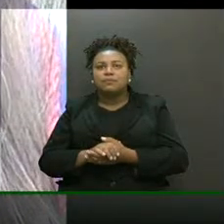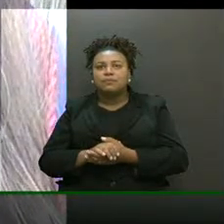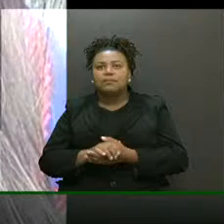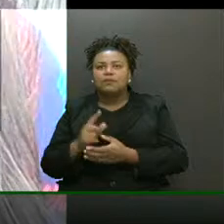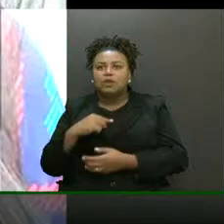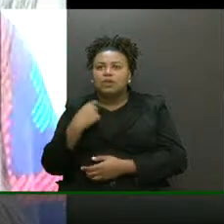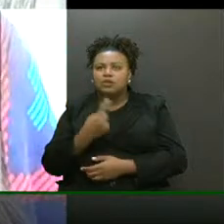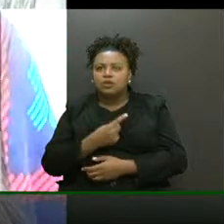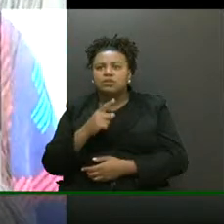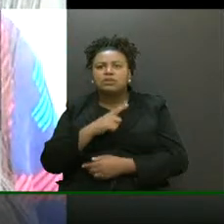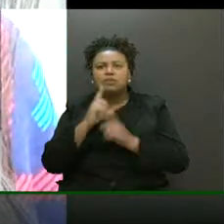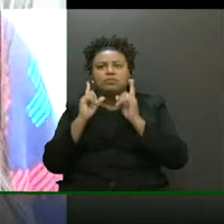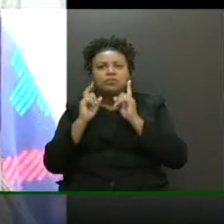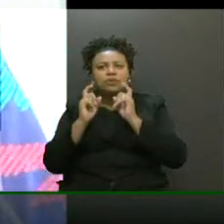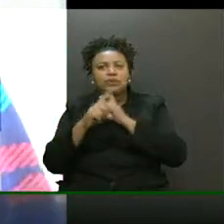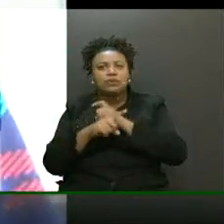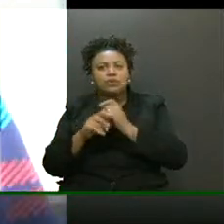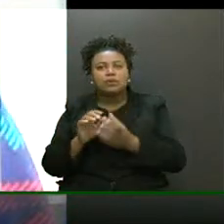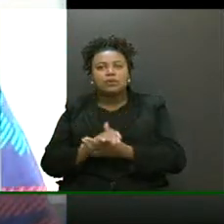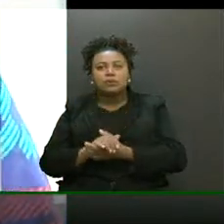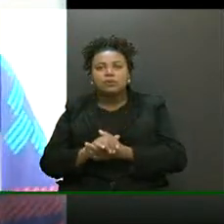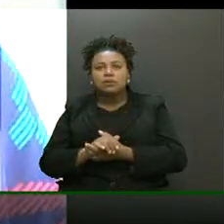a gente está com essa dificuldade aqui